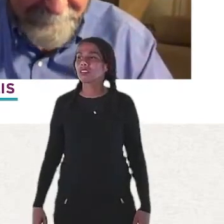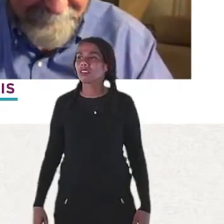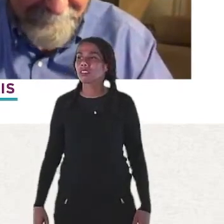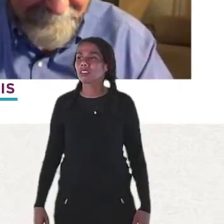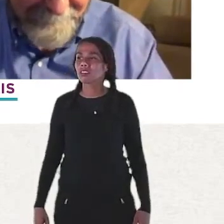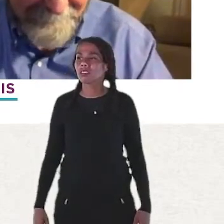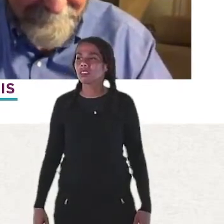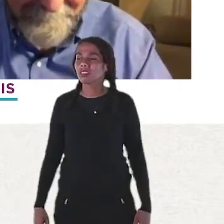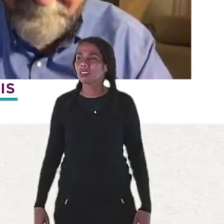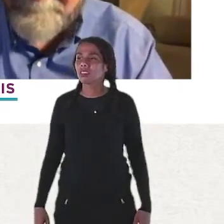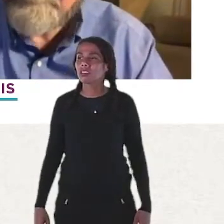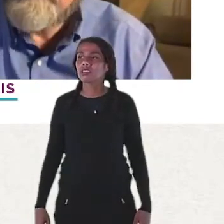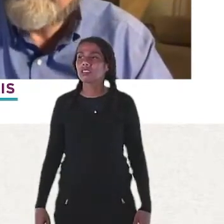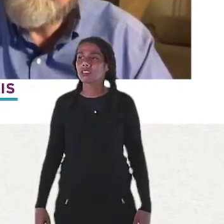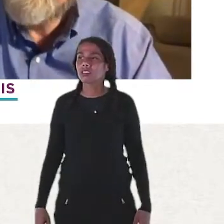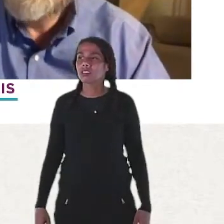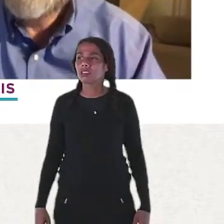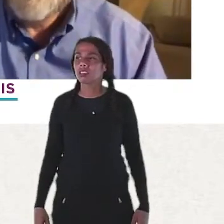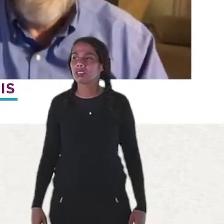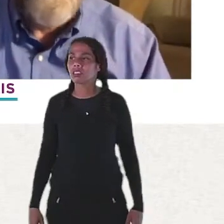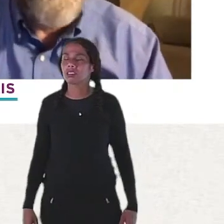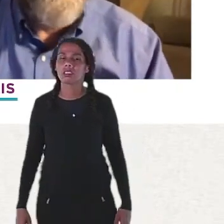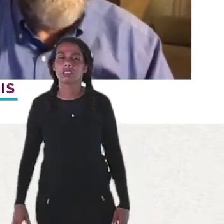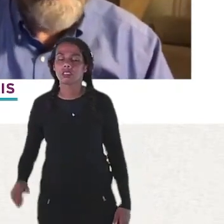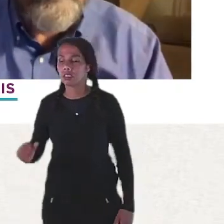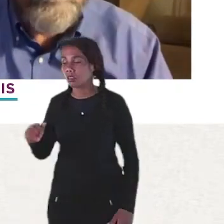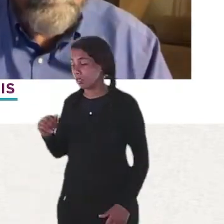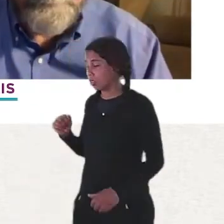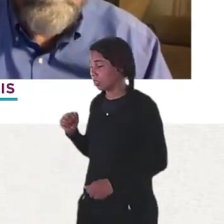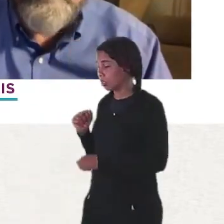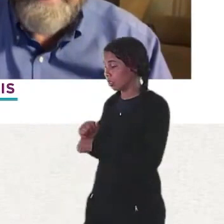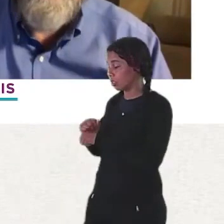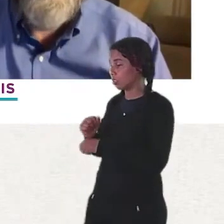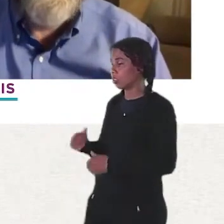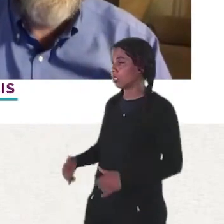Entra urgente na live.